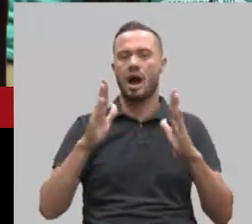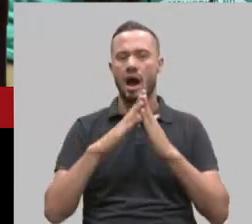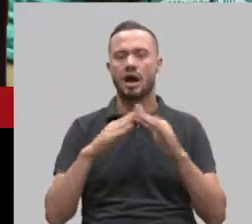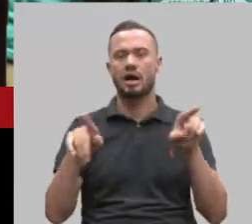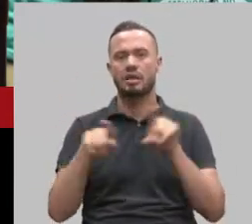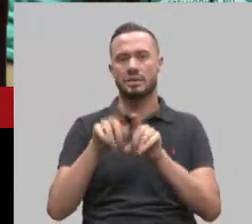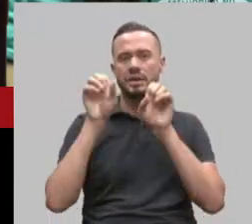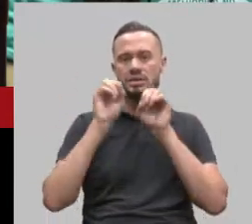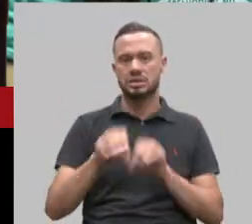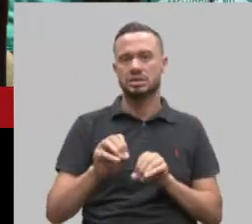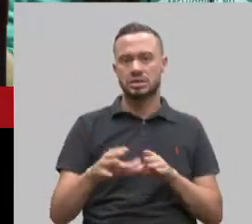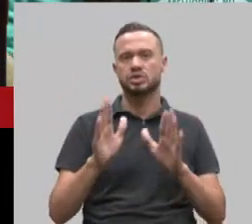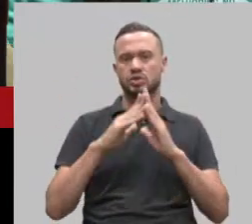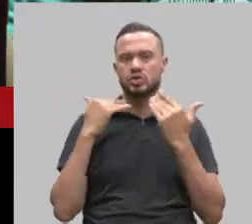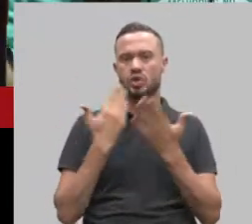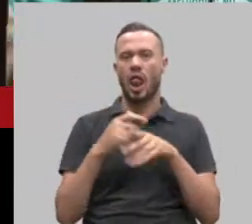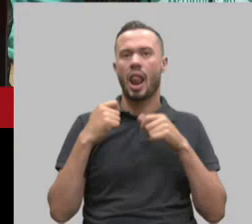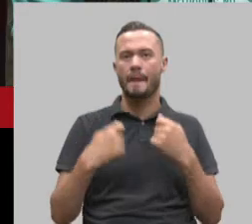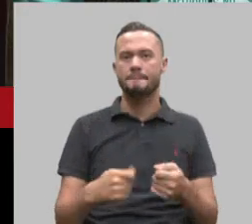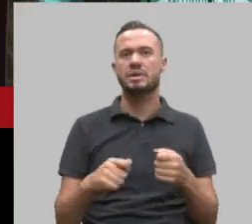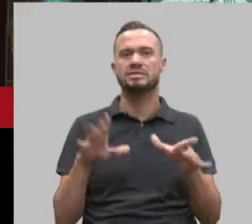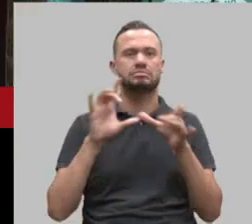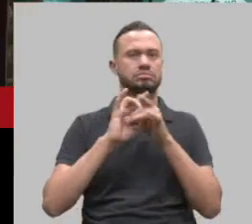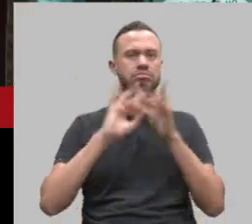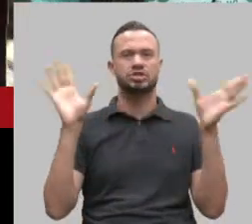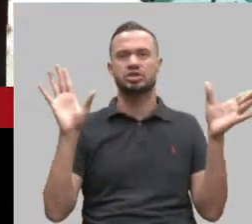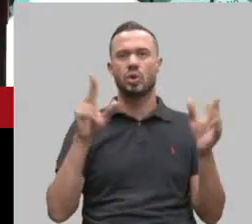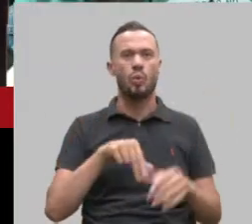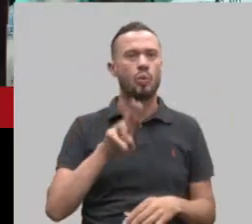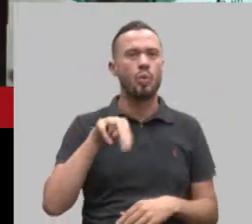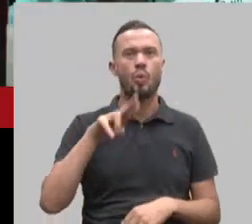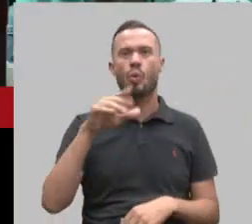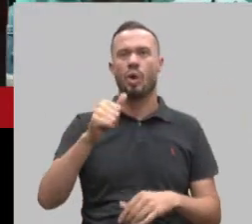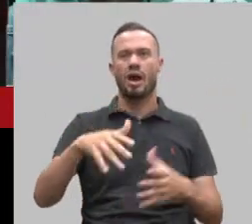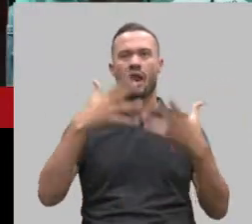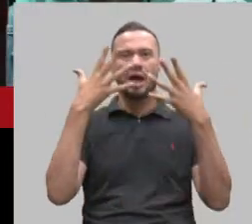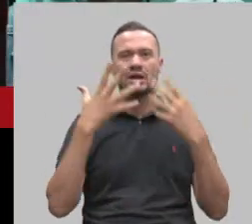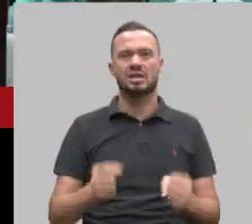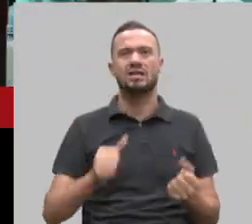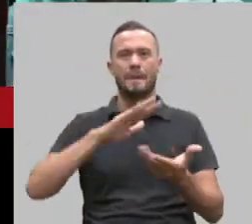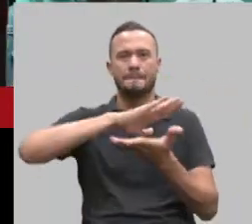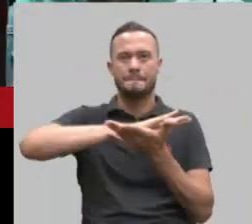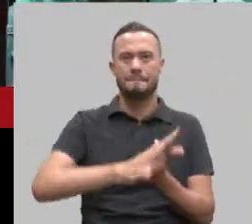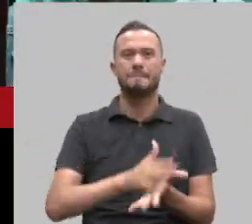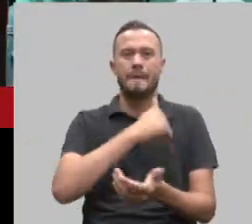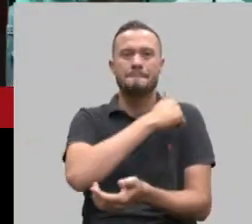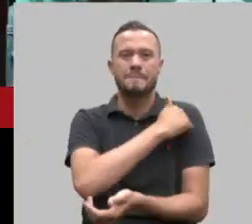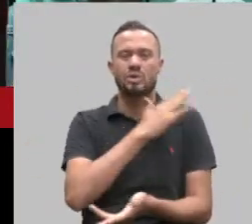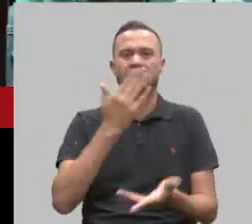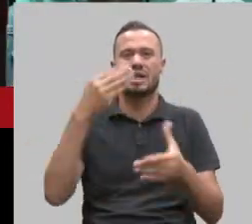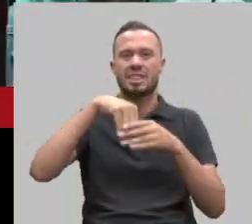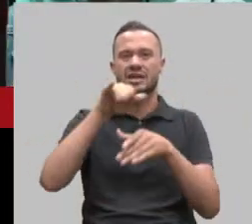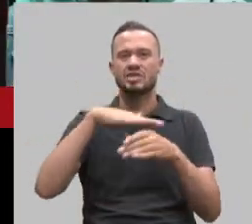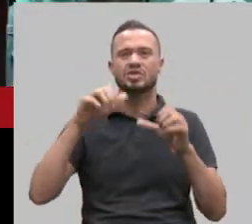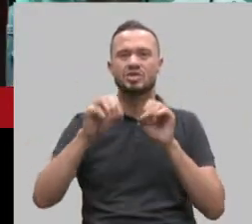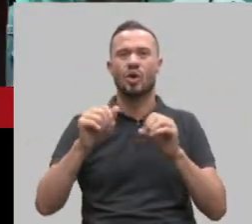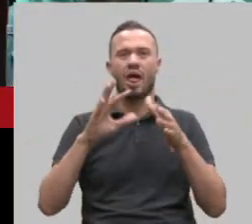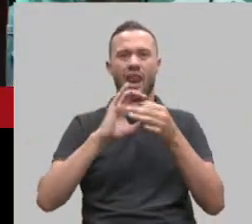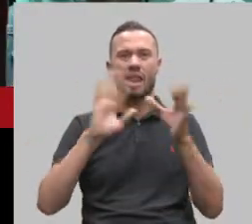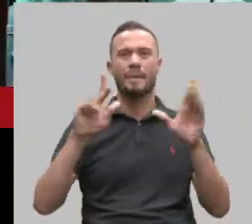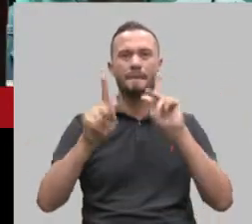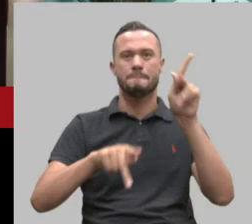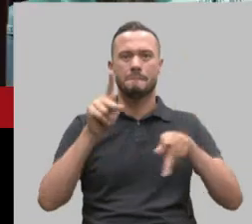escola deve ser Libertador e Jamais Jamais Jamais devemos tolerar o preconceito no ambiente escolar que deve libertar a nossa população da